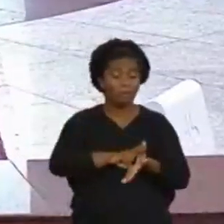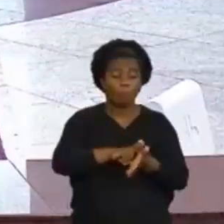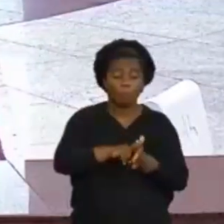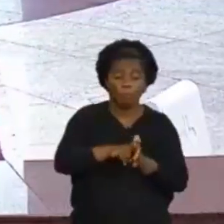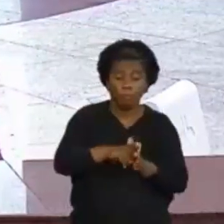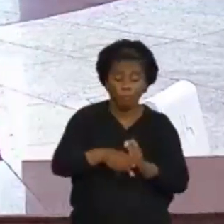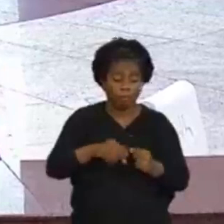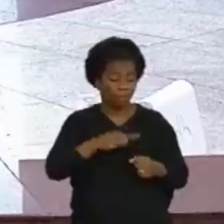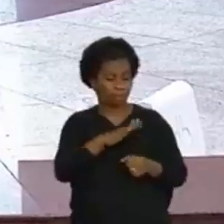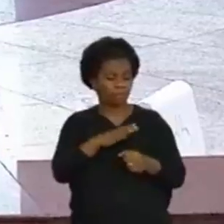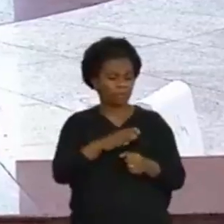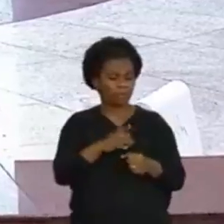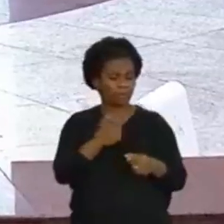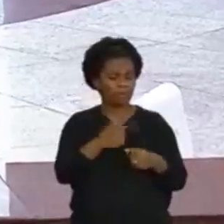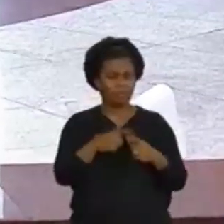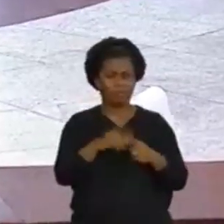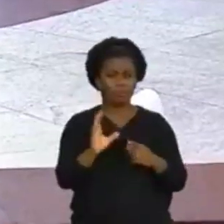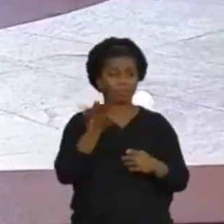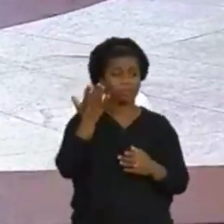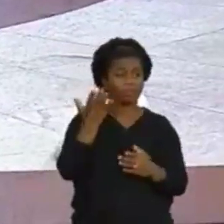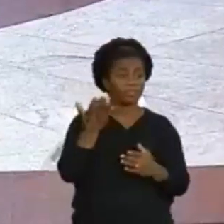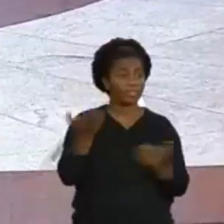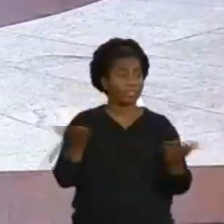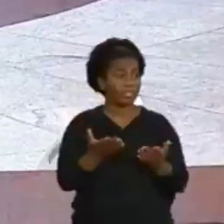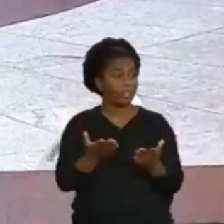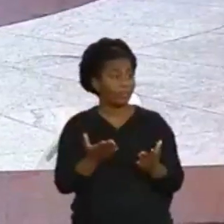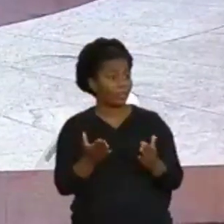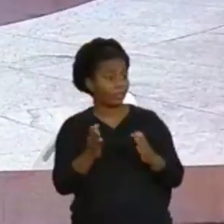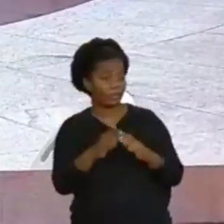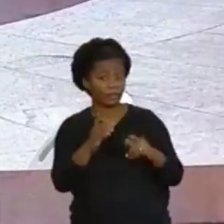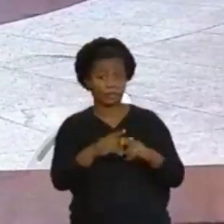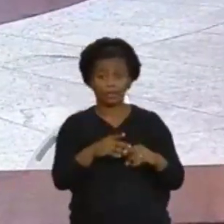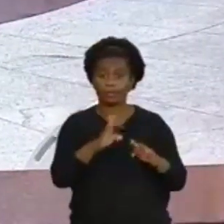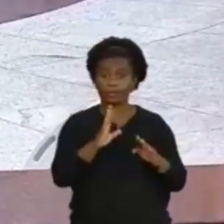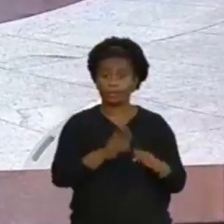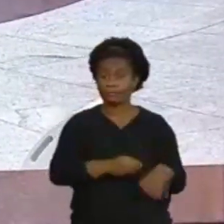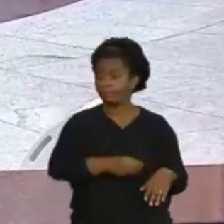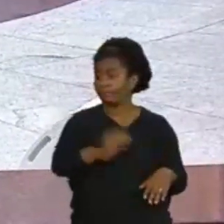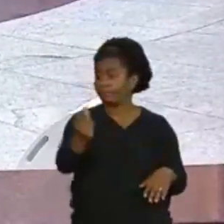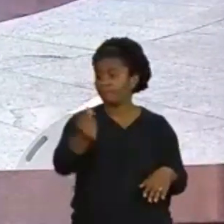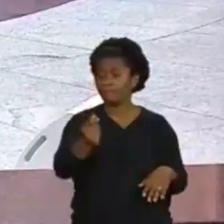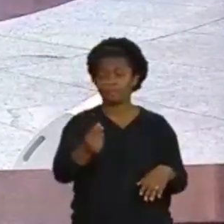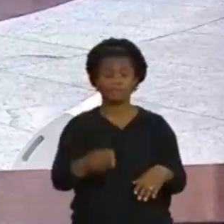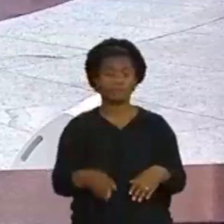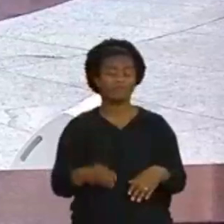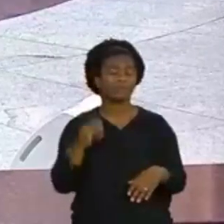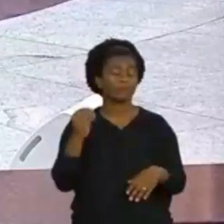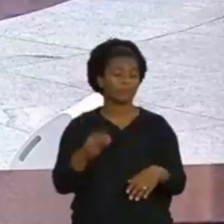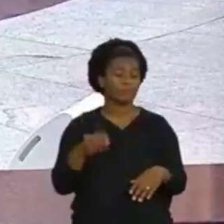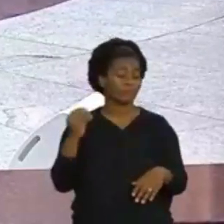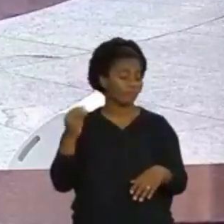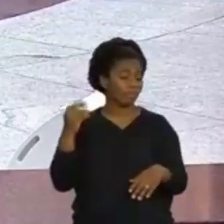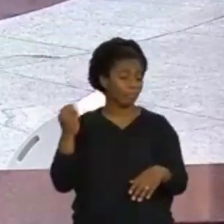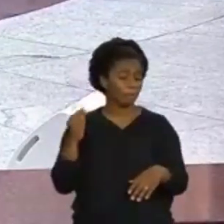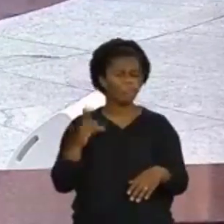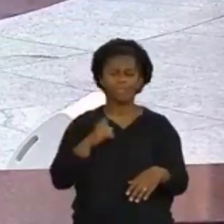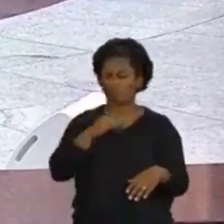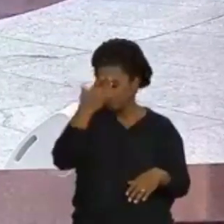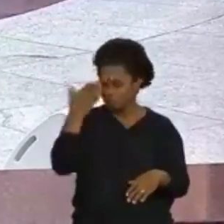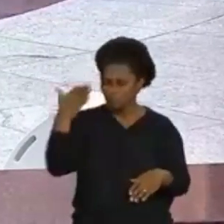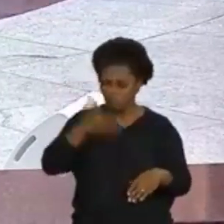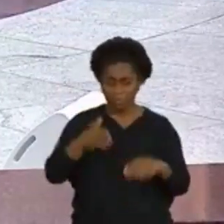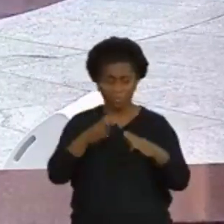foram resolvidos e nem na igreja elas estão mais. Tem gente que chegou na igreja morrendo,